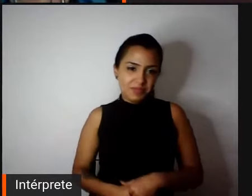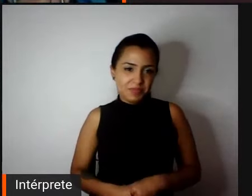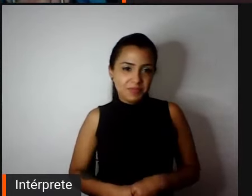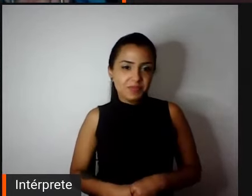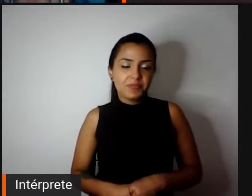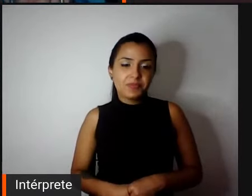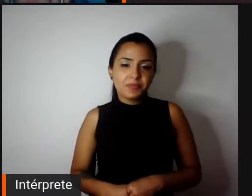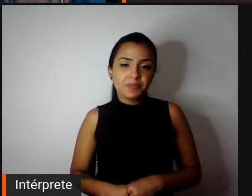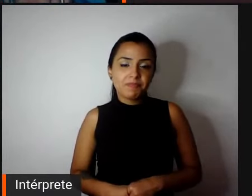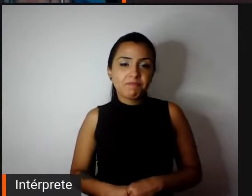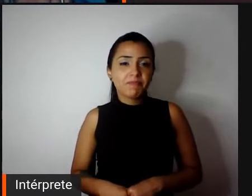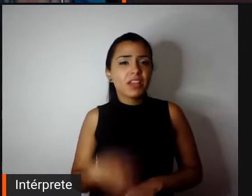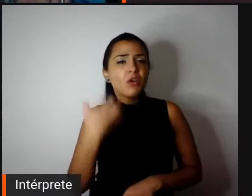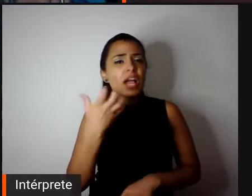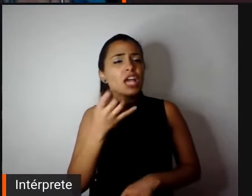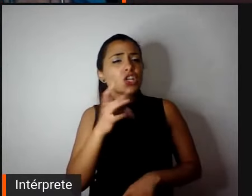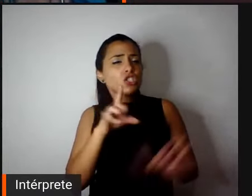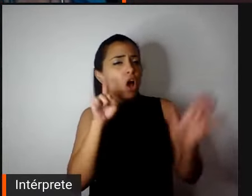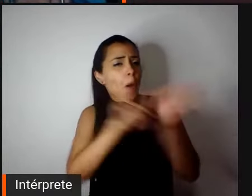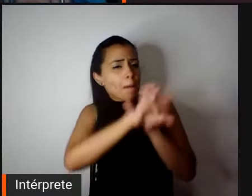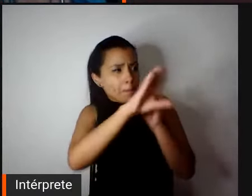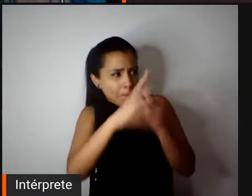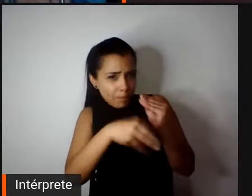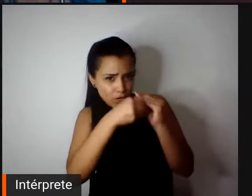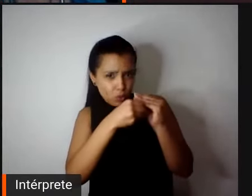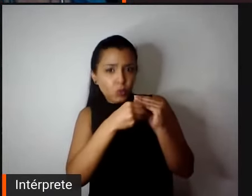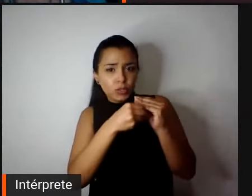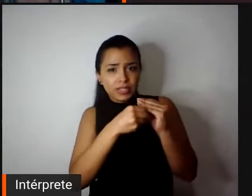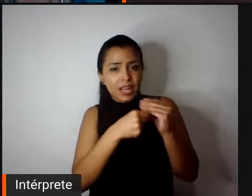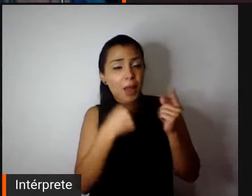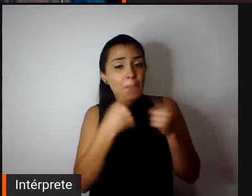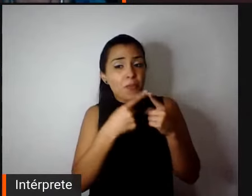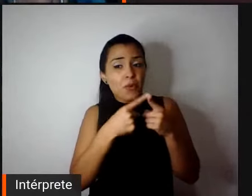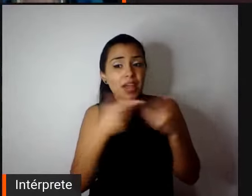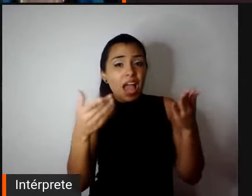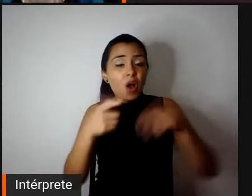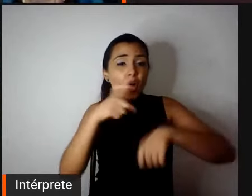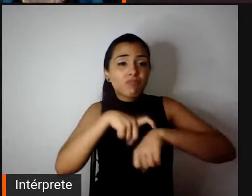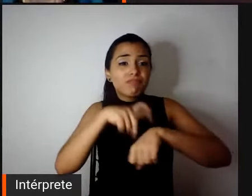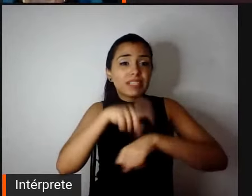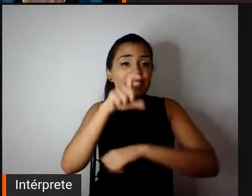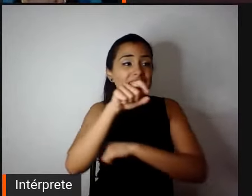Eu queria fazer só mais uma pergunta, então, Maureen, porque a gente só tem mais 10 minutos.